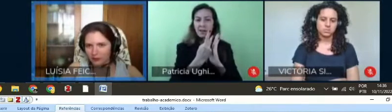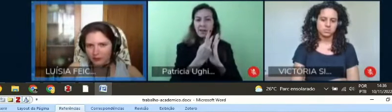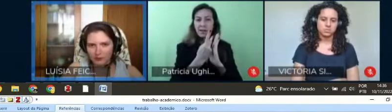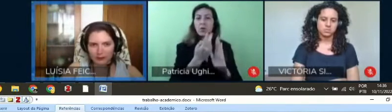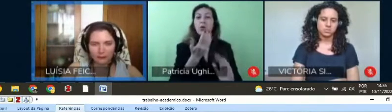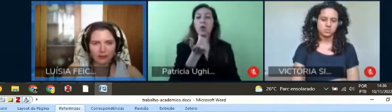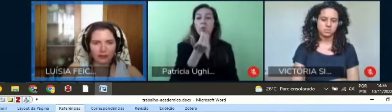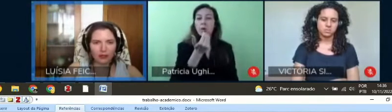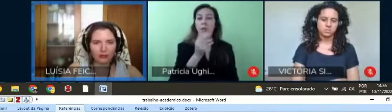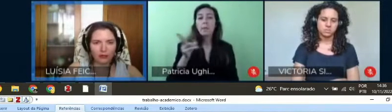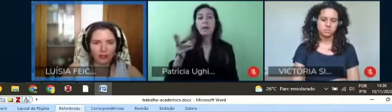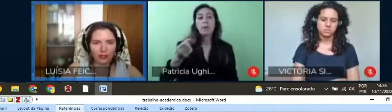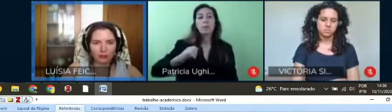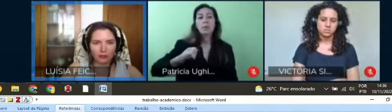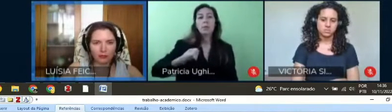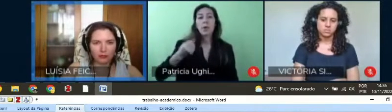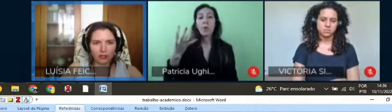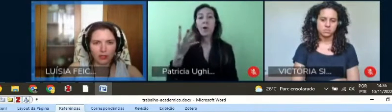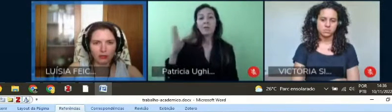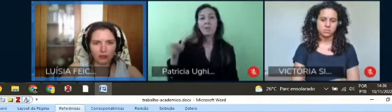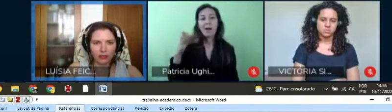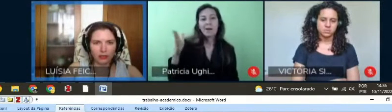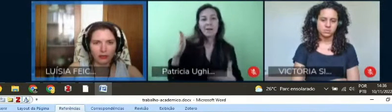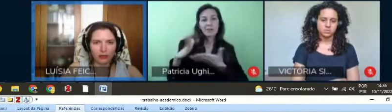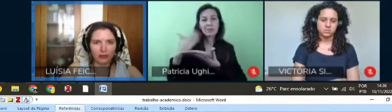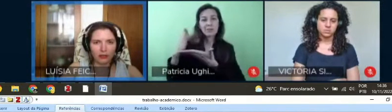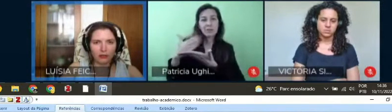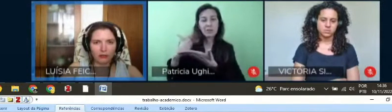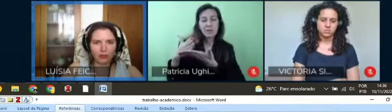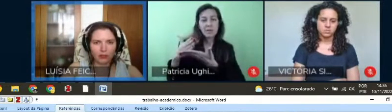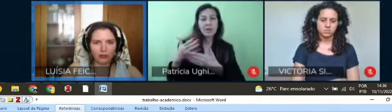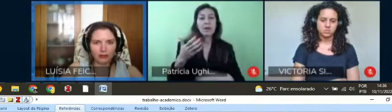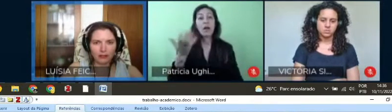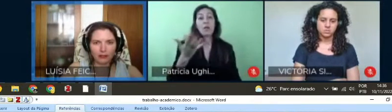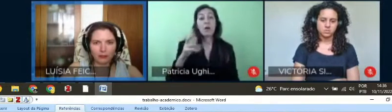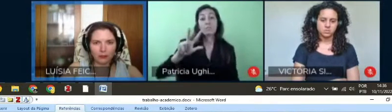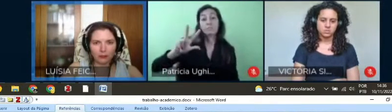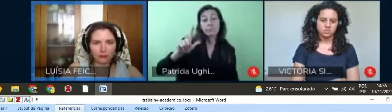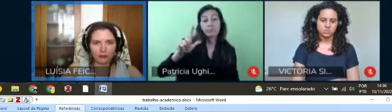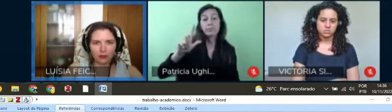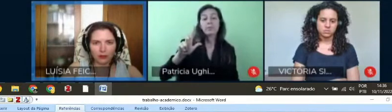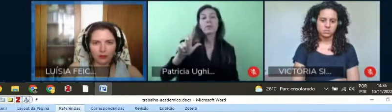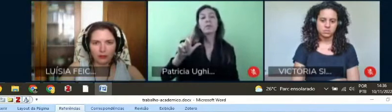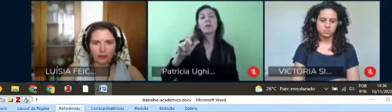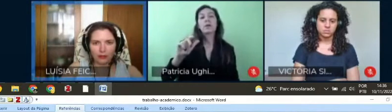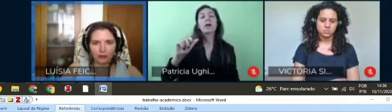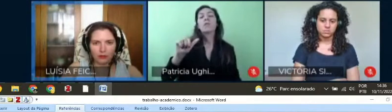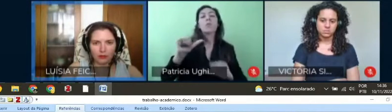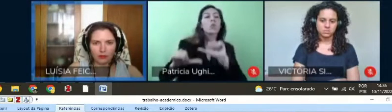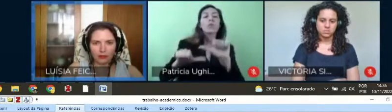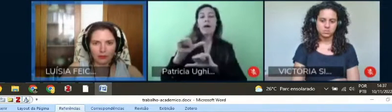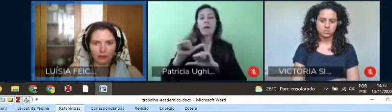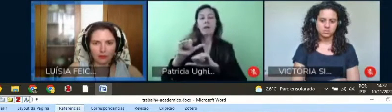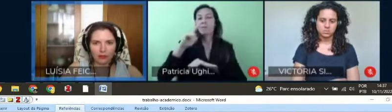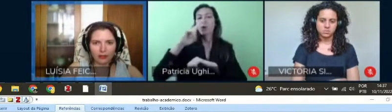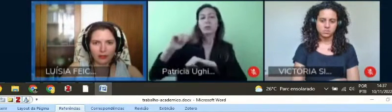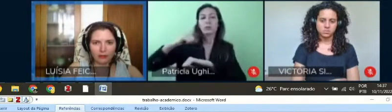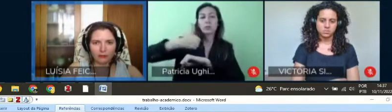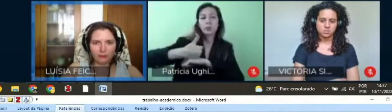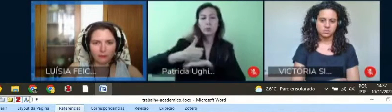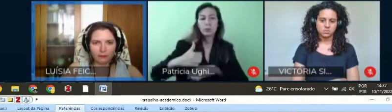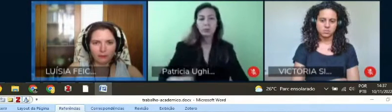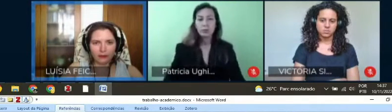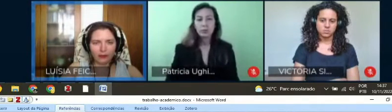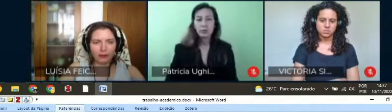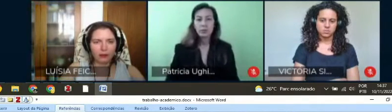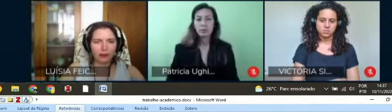na página 16, mas agora eu vou clicar com o botão direito aqui e vou atualizar campo. Daí eu vou atualizar o índice